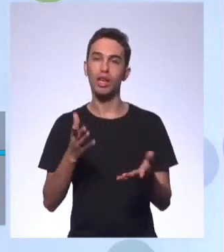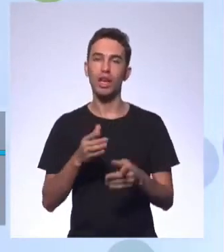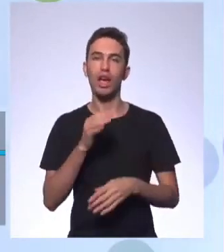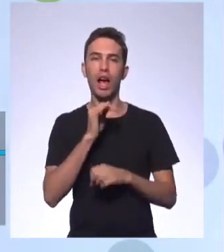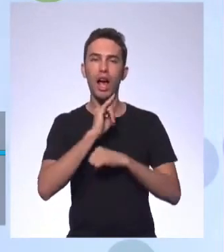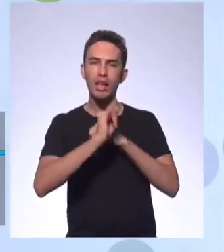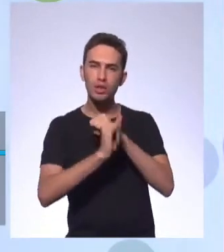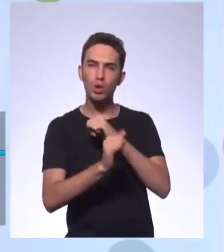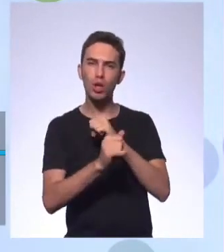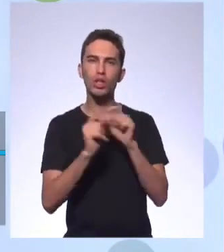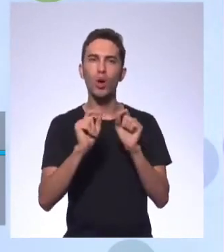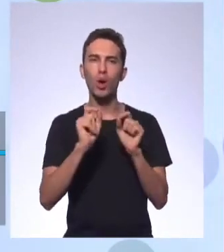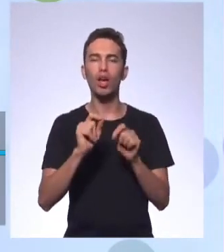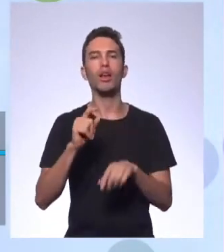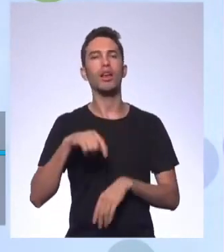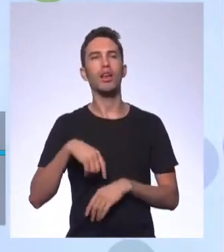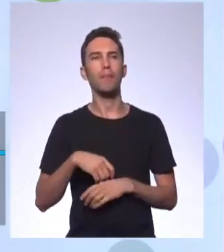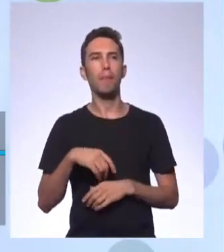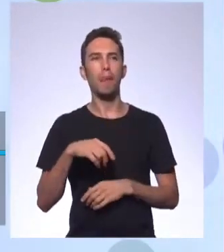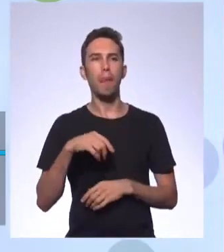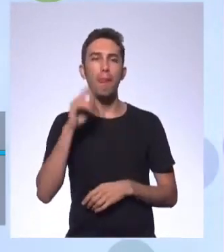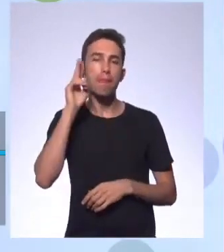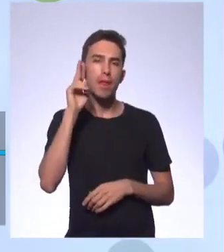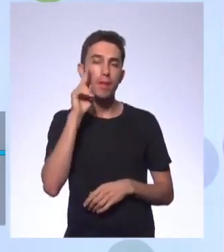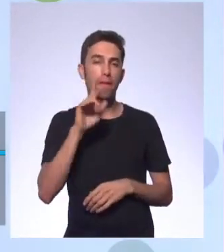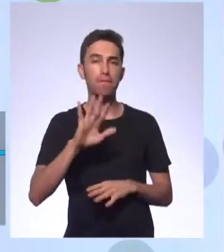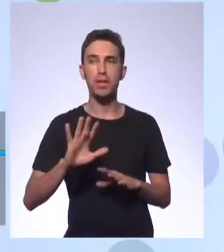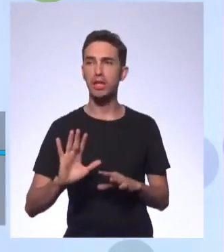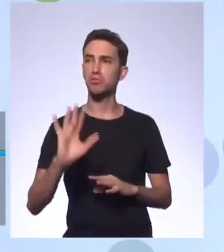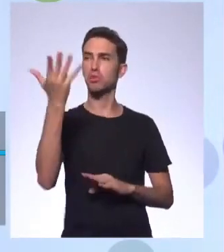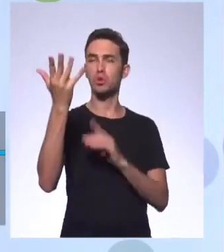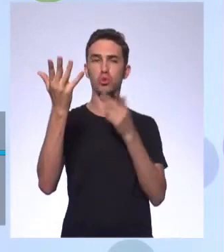elementos assim, você tem um acontecimento do